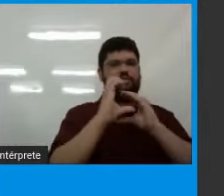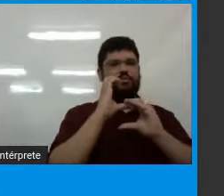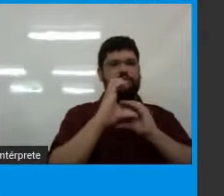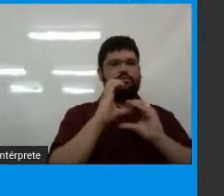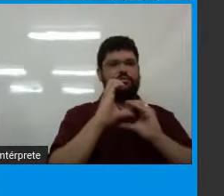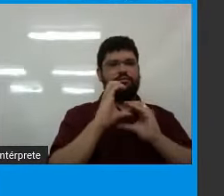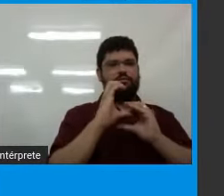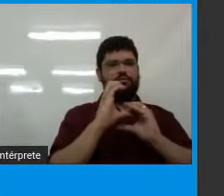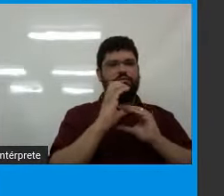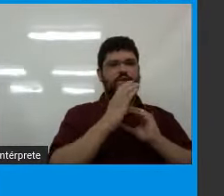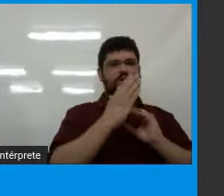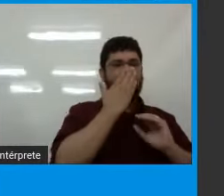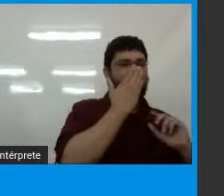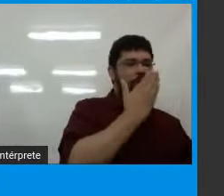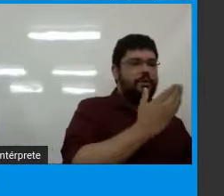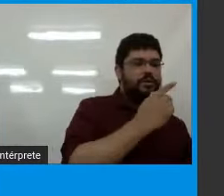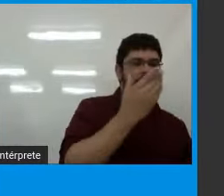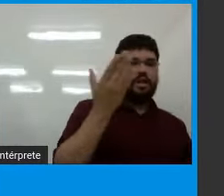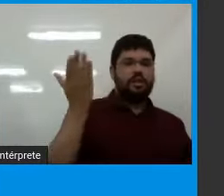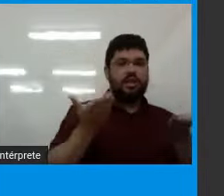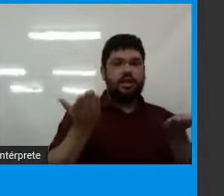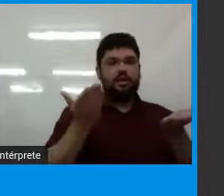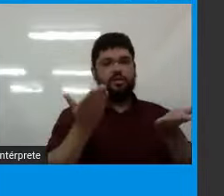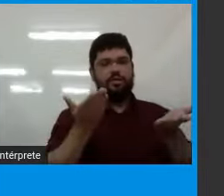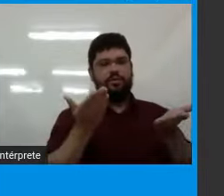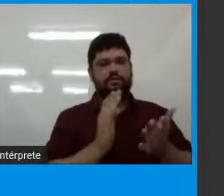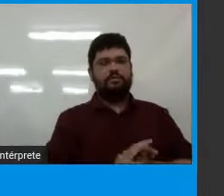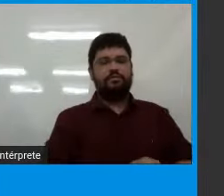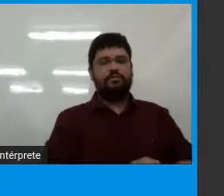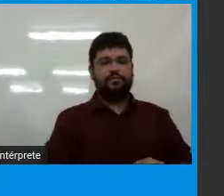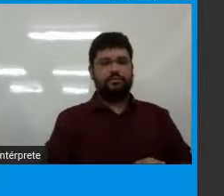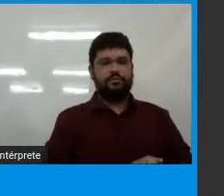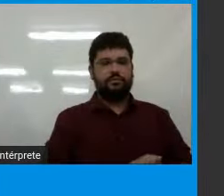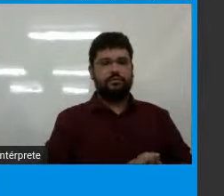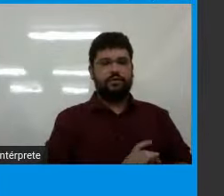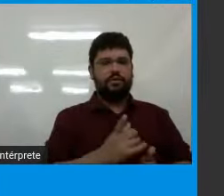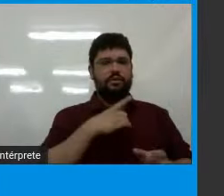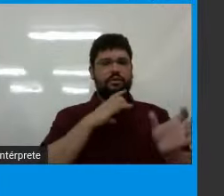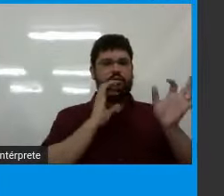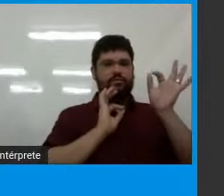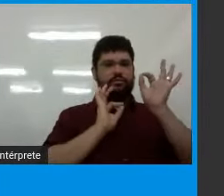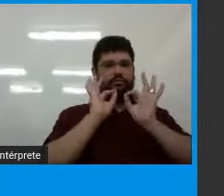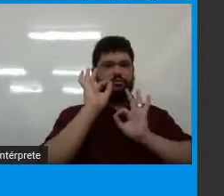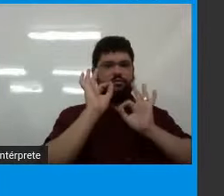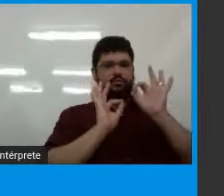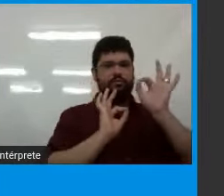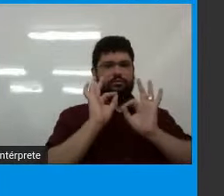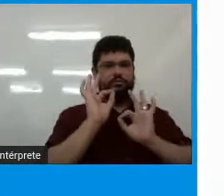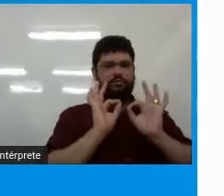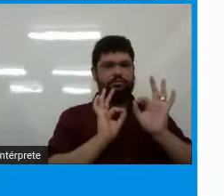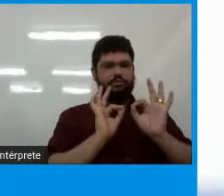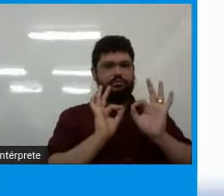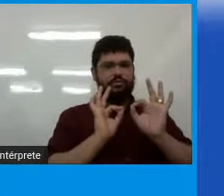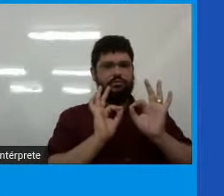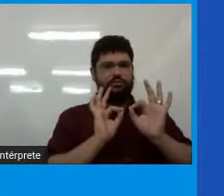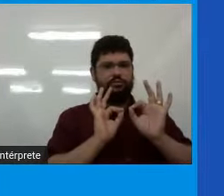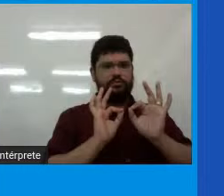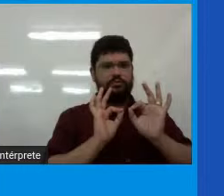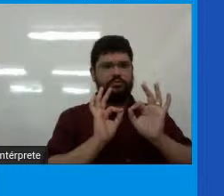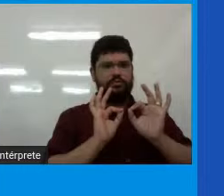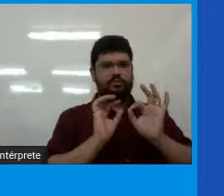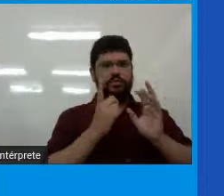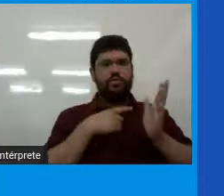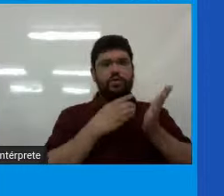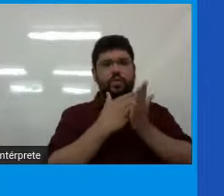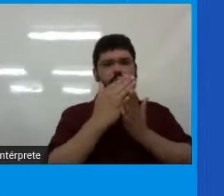desde o presencial até o não presencial. Só que para a gente traçar esse caminho do não presencial, aliás, do presencial ao não